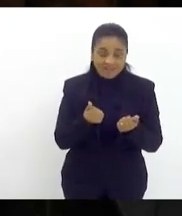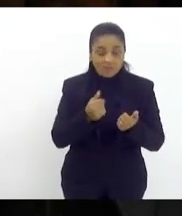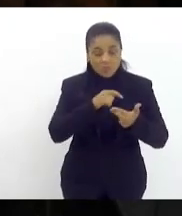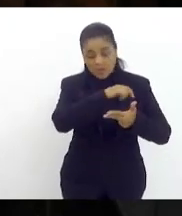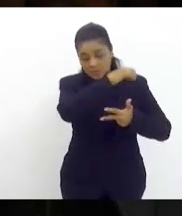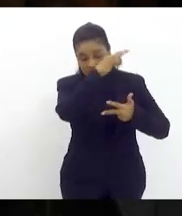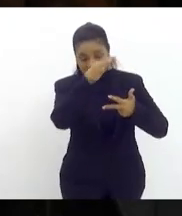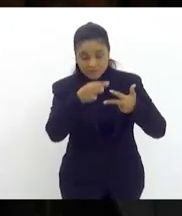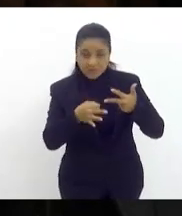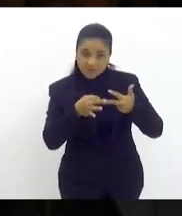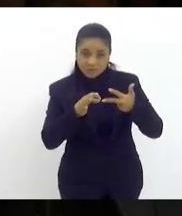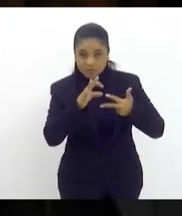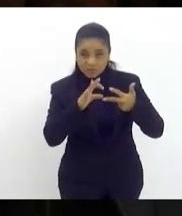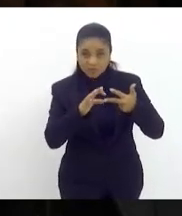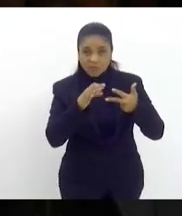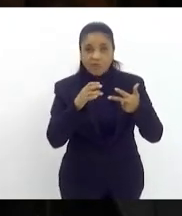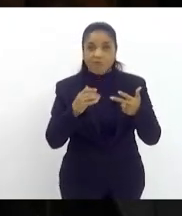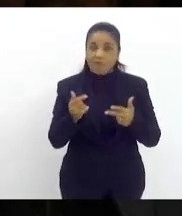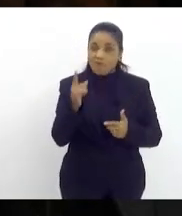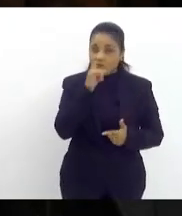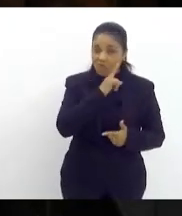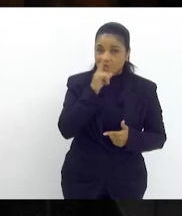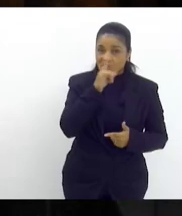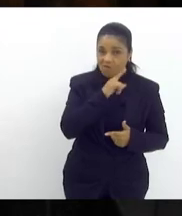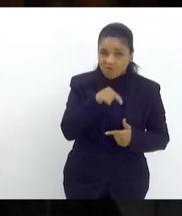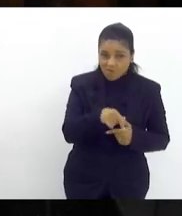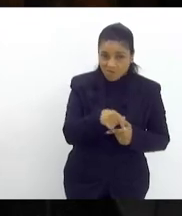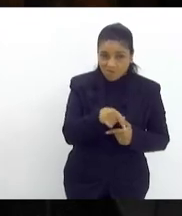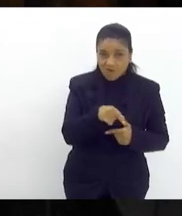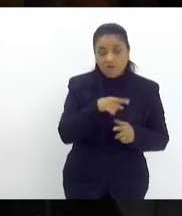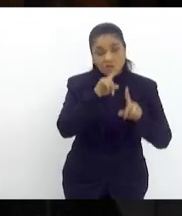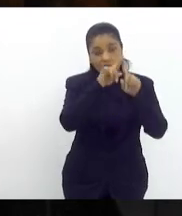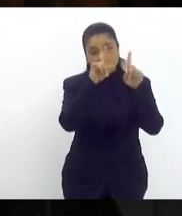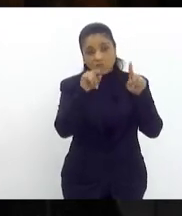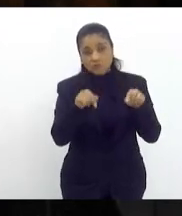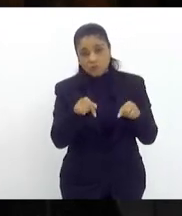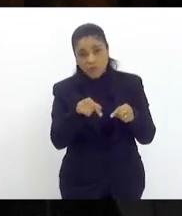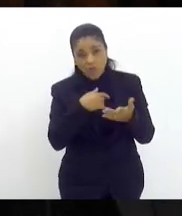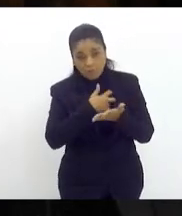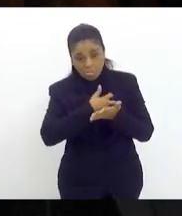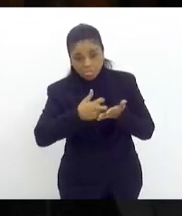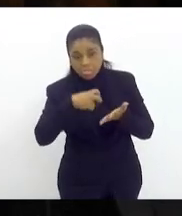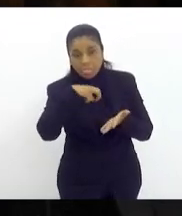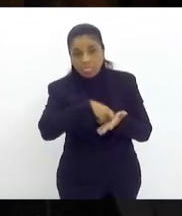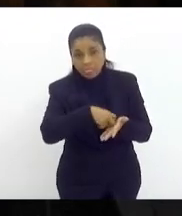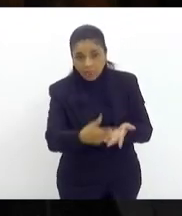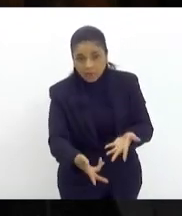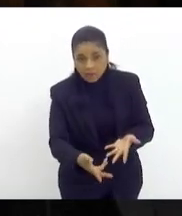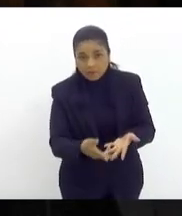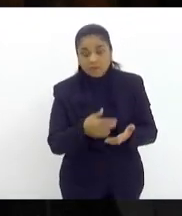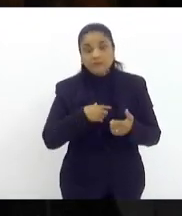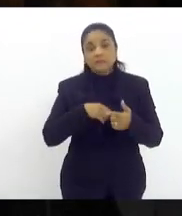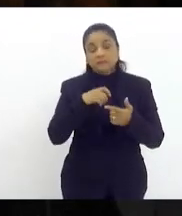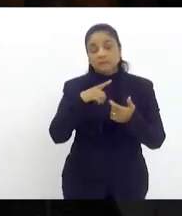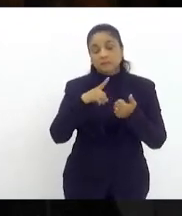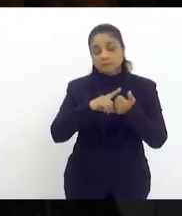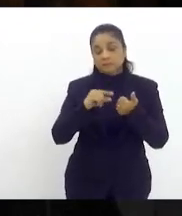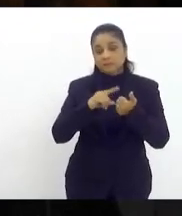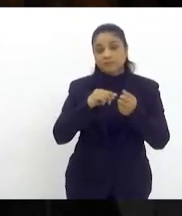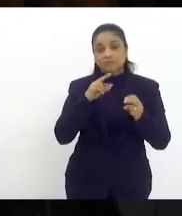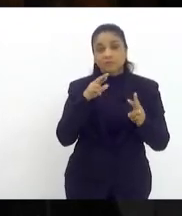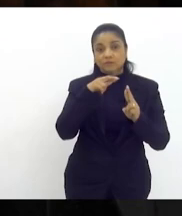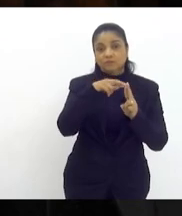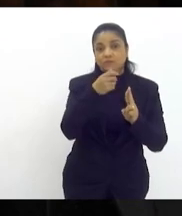quem paga é o funcionário isso está escrito aonde no inciso sexto do